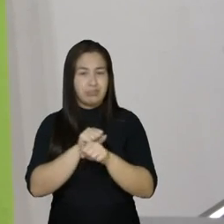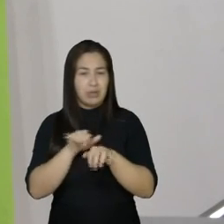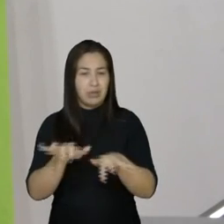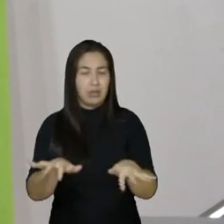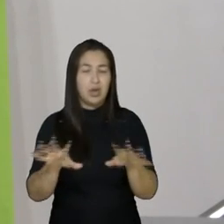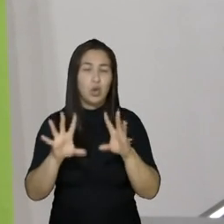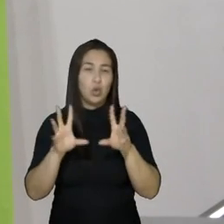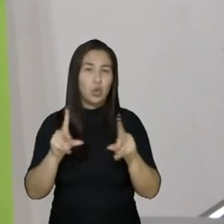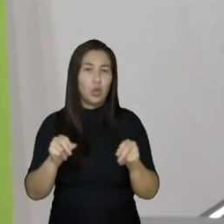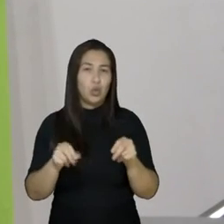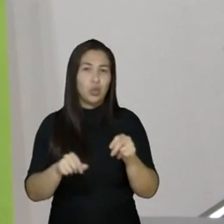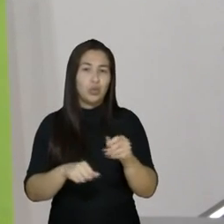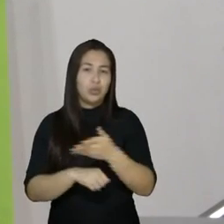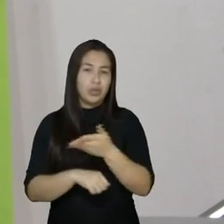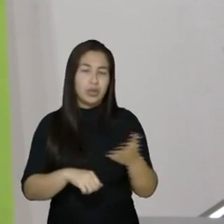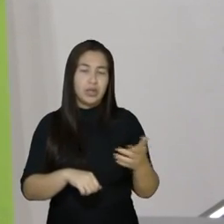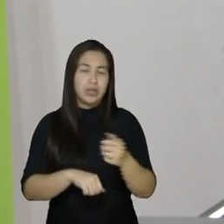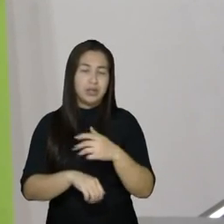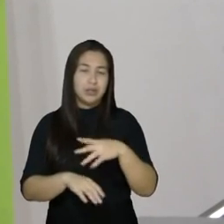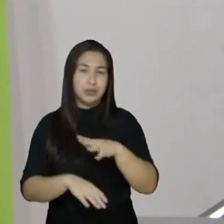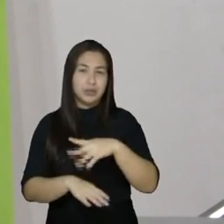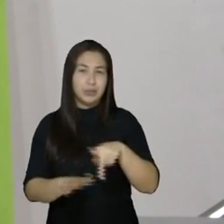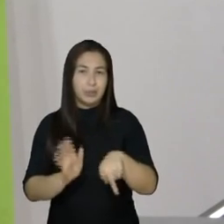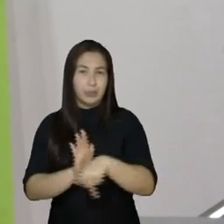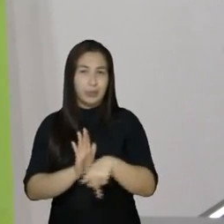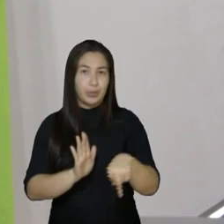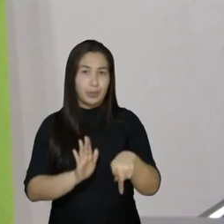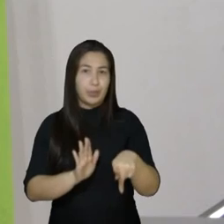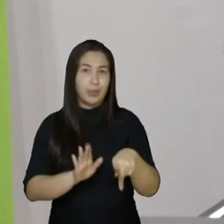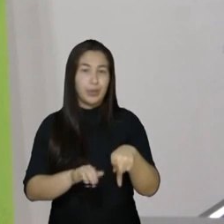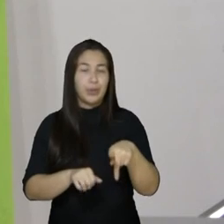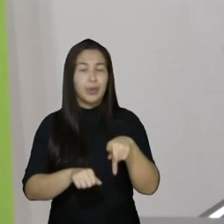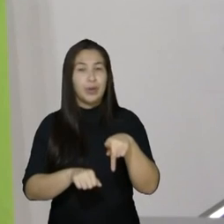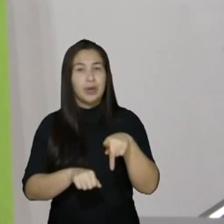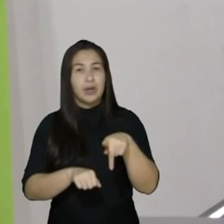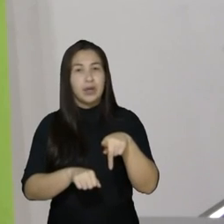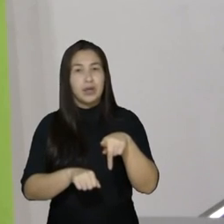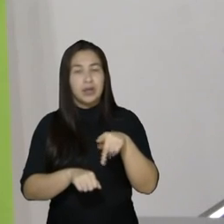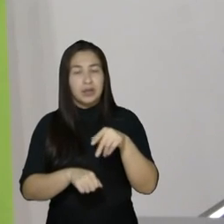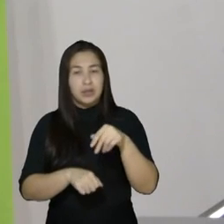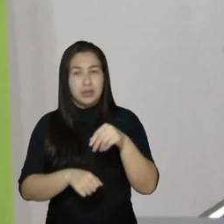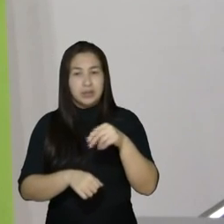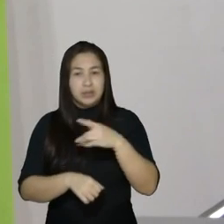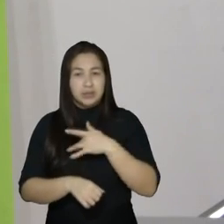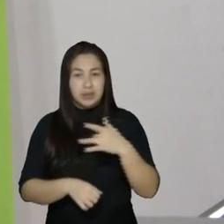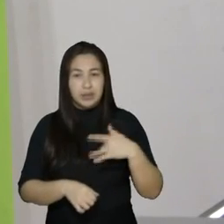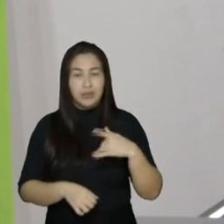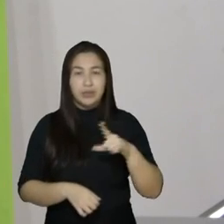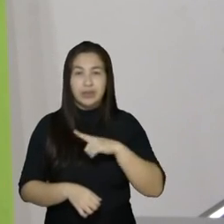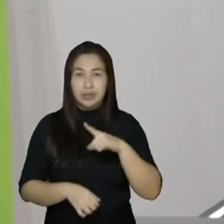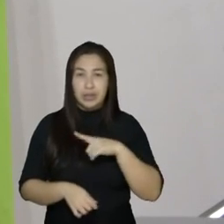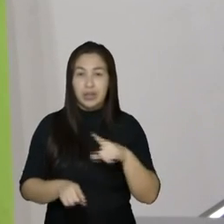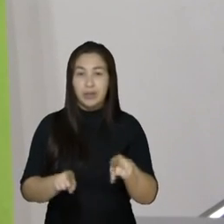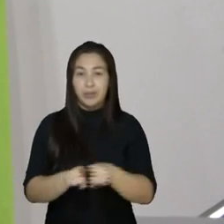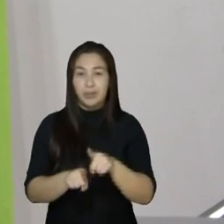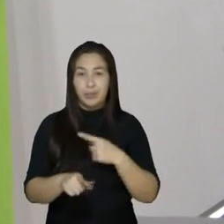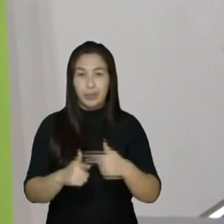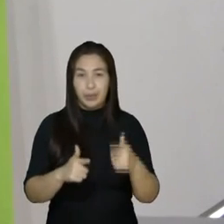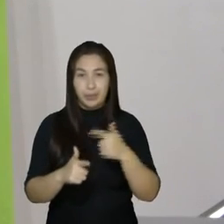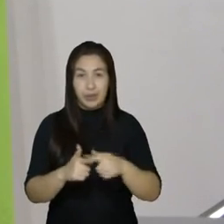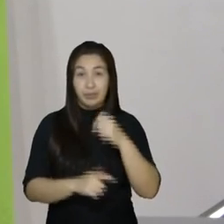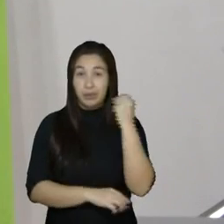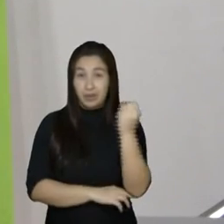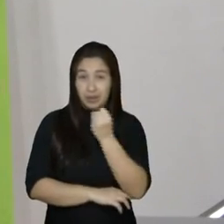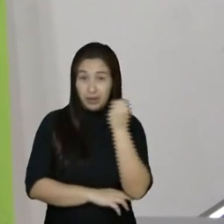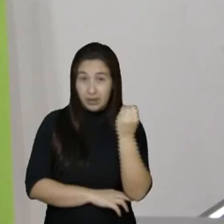da saúde, mas nós temos ainda uma pandemia muito grave e